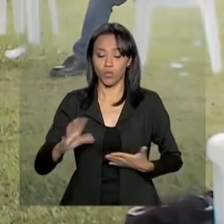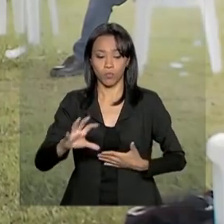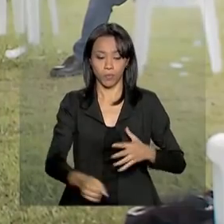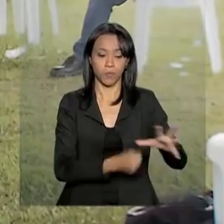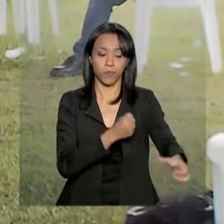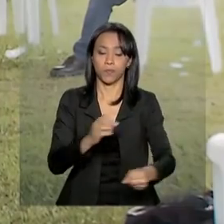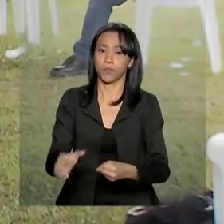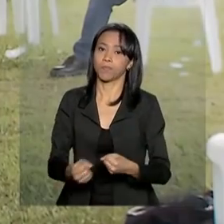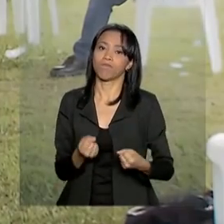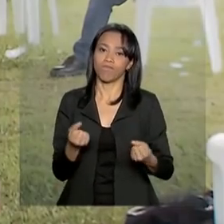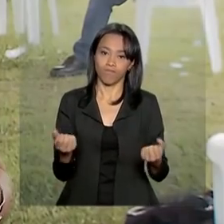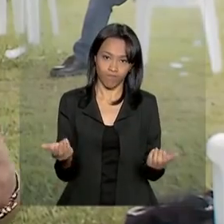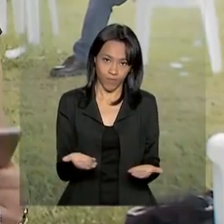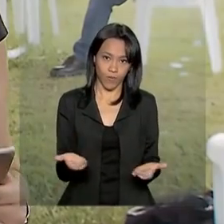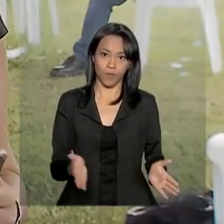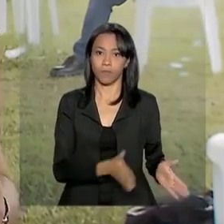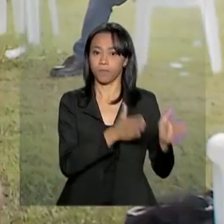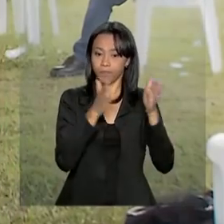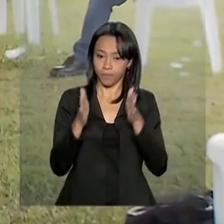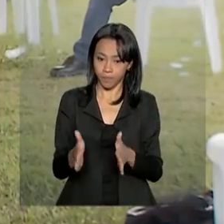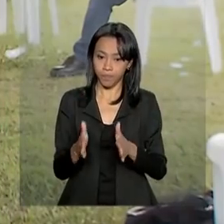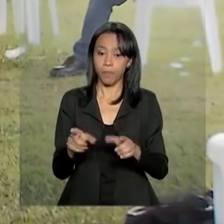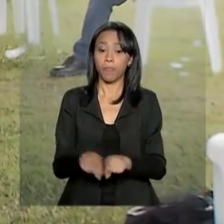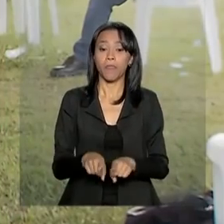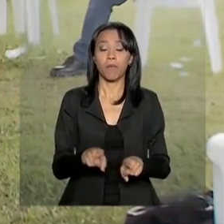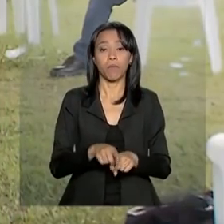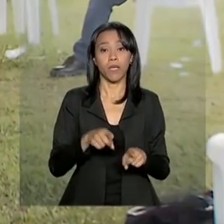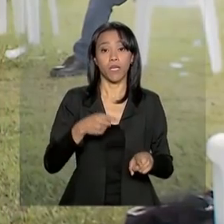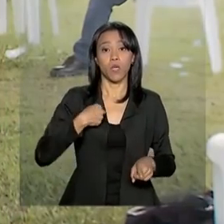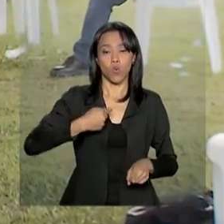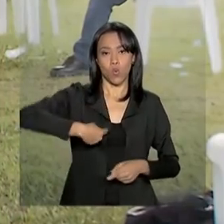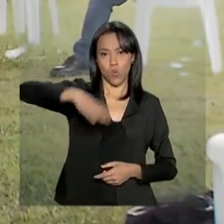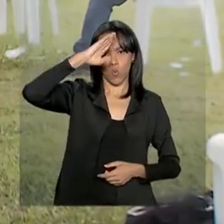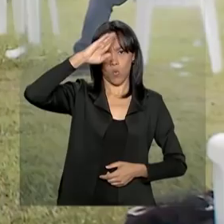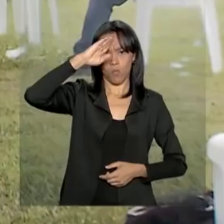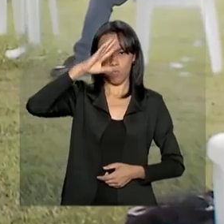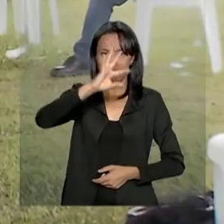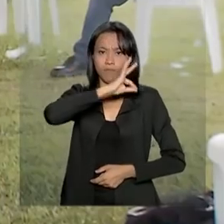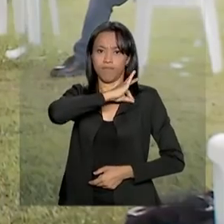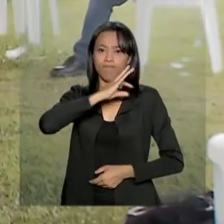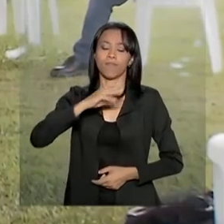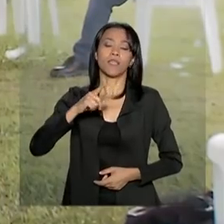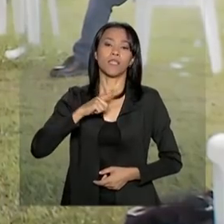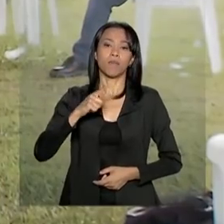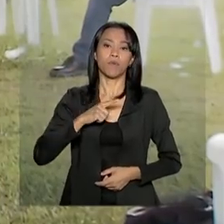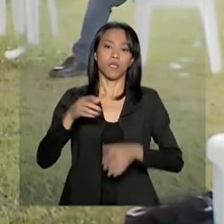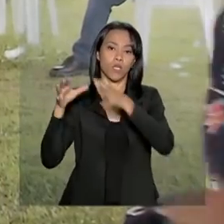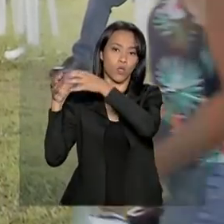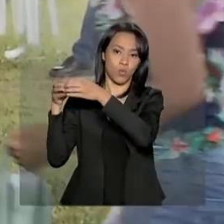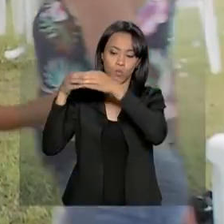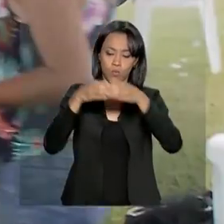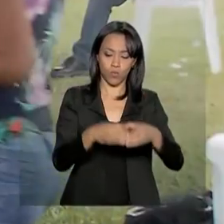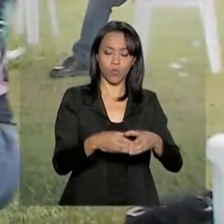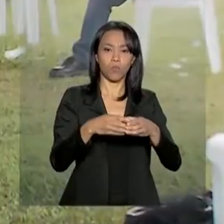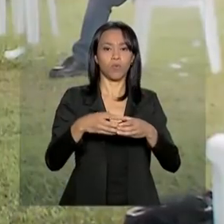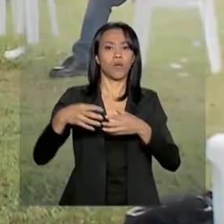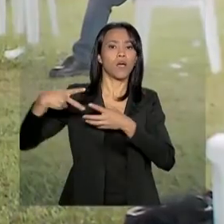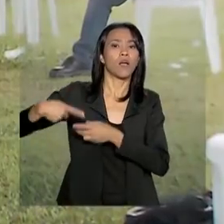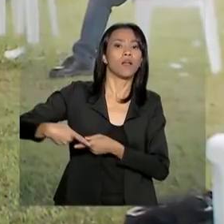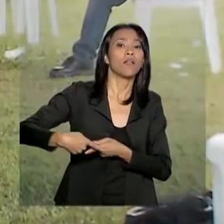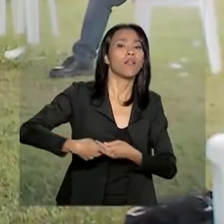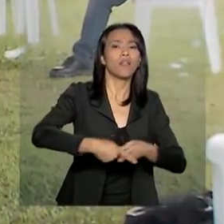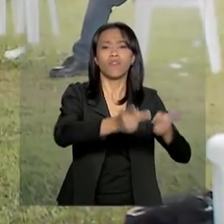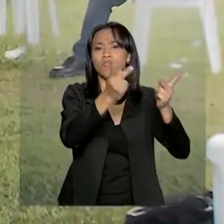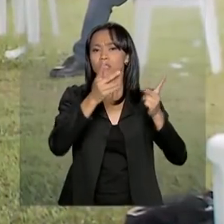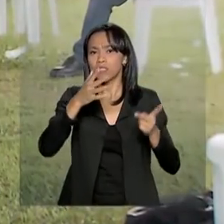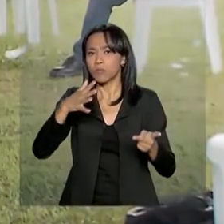nessa tragédia. Bom, em nota, o Comando Militar do Leste informou que as Forças Armadas prosseguem atuando no transporte das diversas